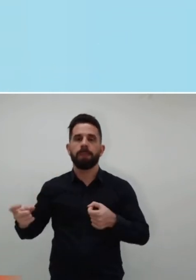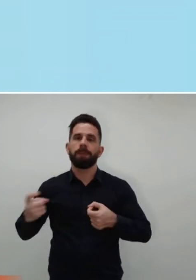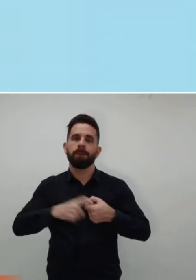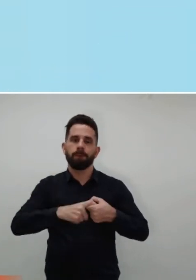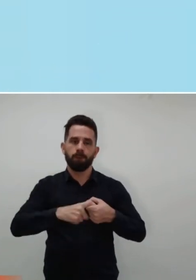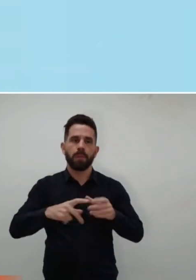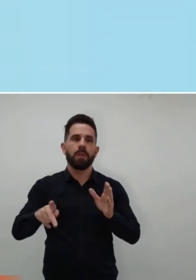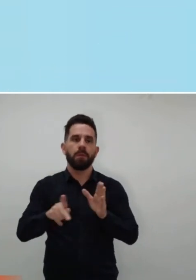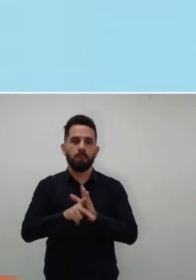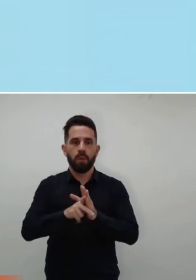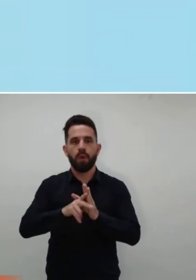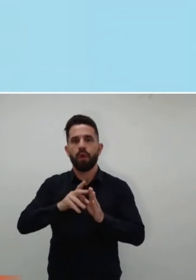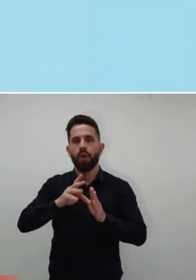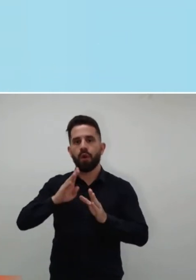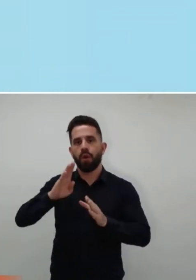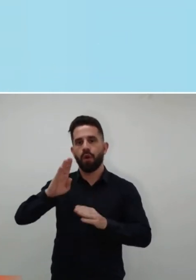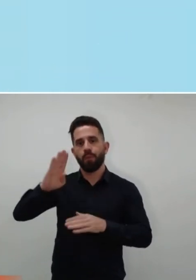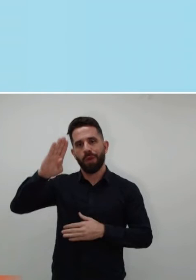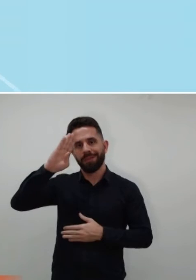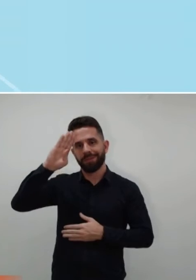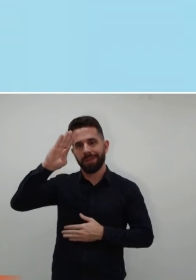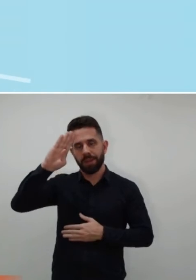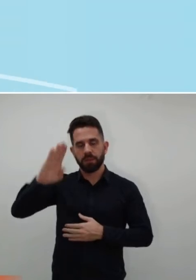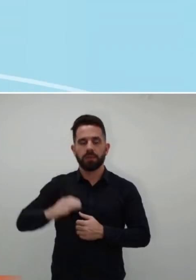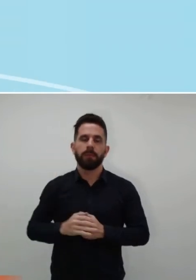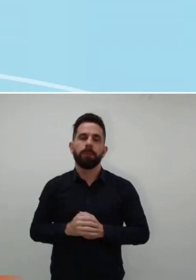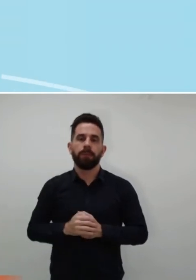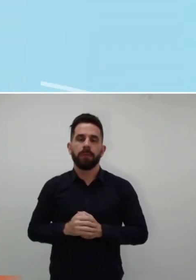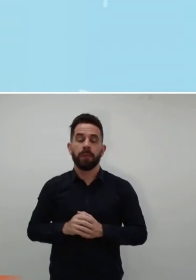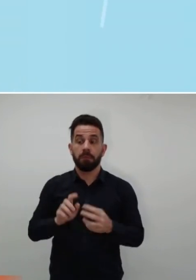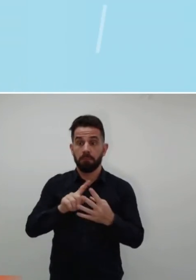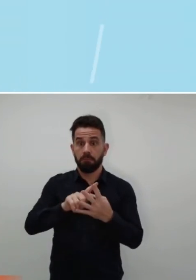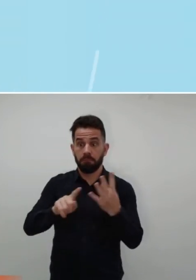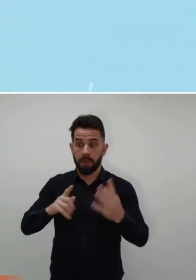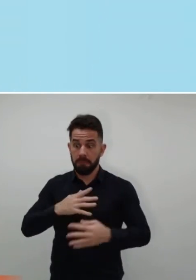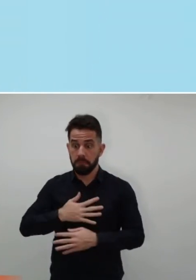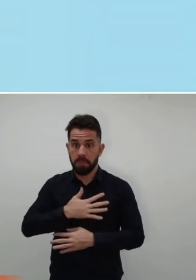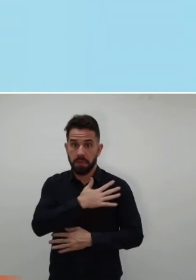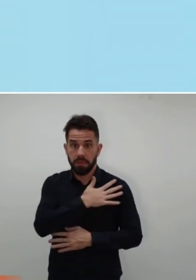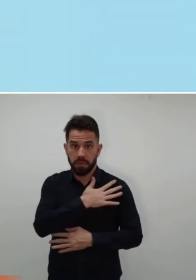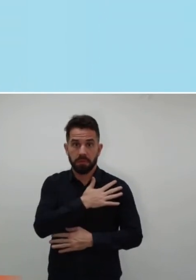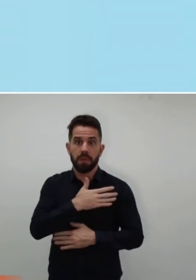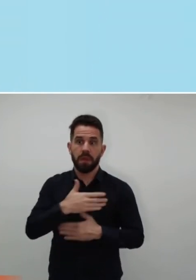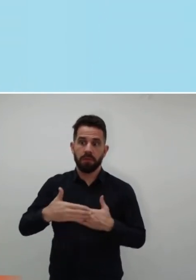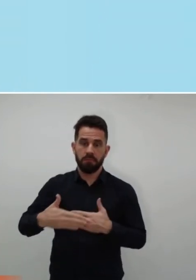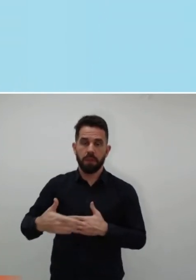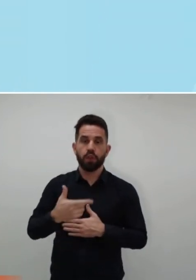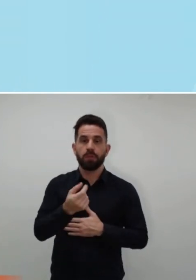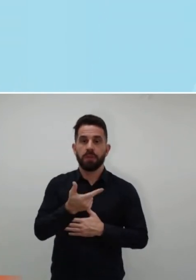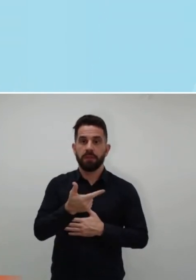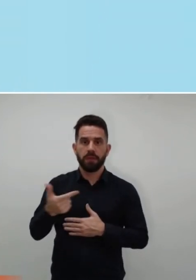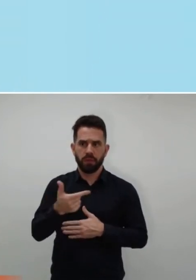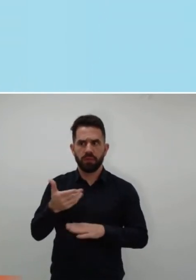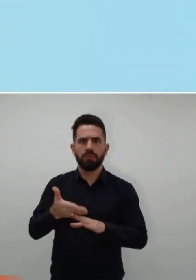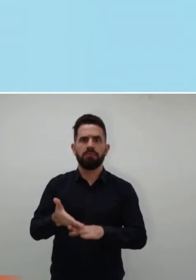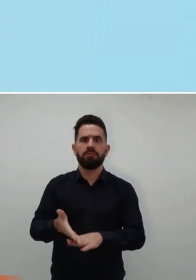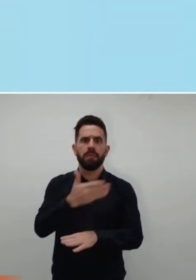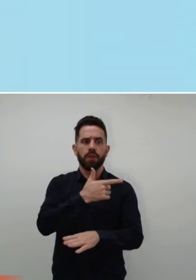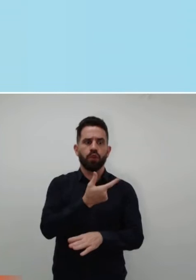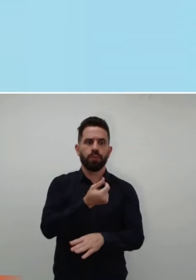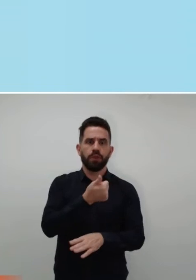Armadas. Essa quantidade, né, de concorrentes militares em 2022 é bem maior do que em